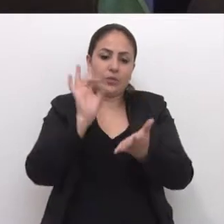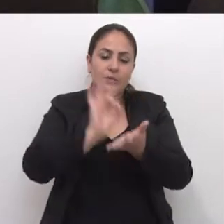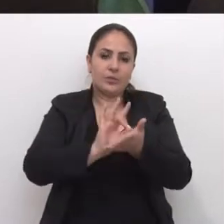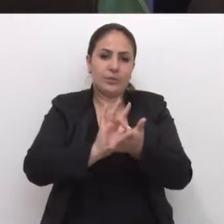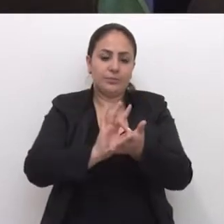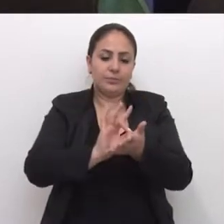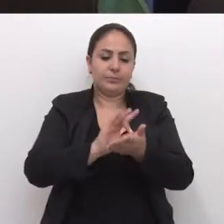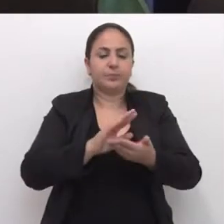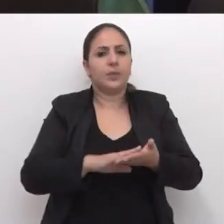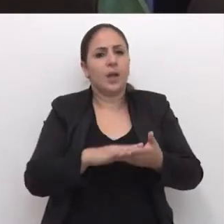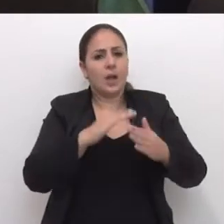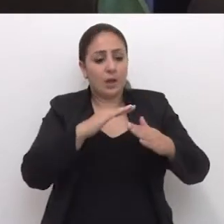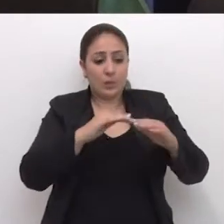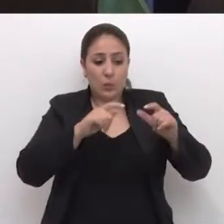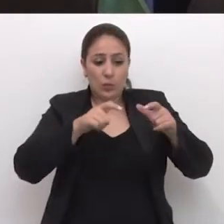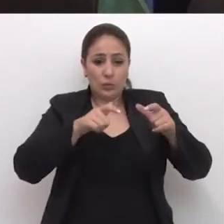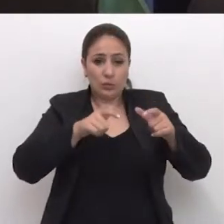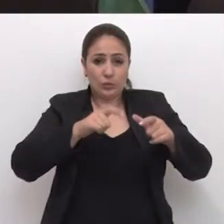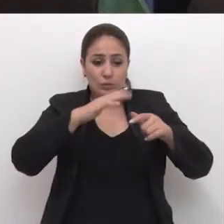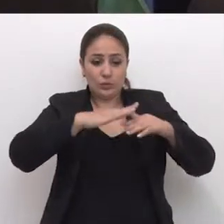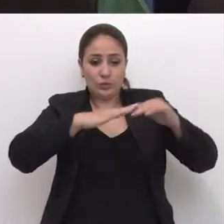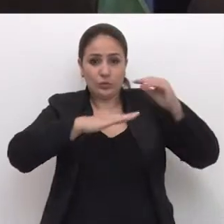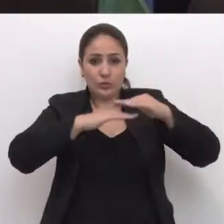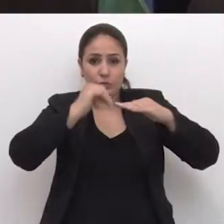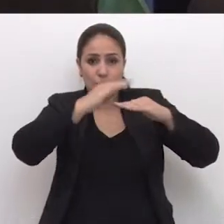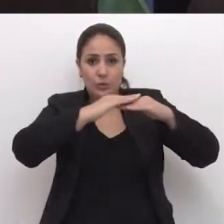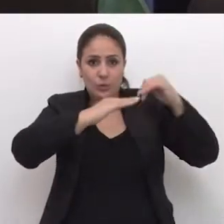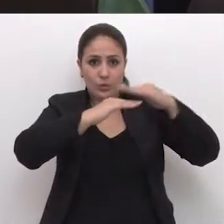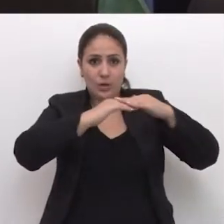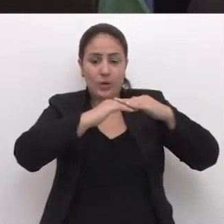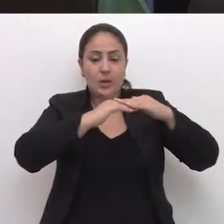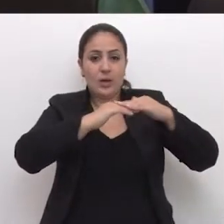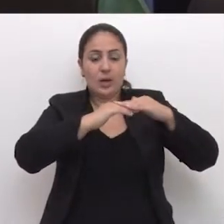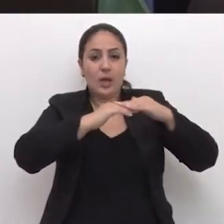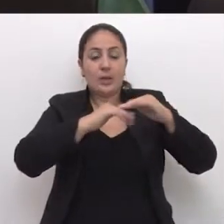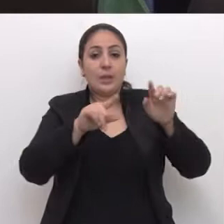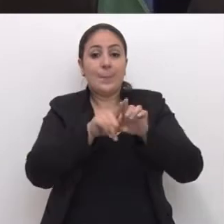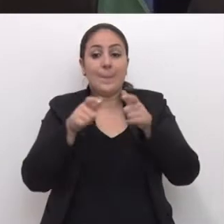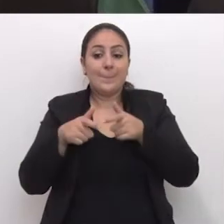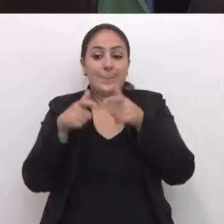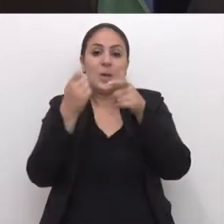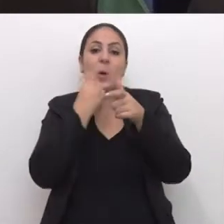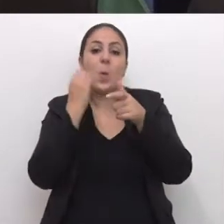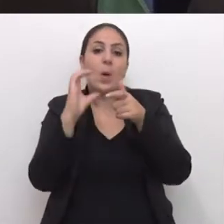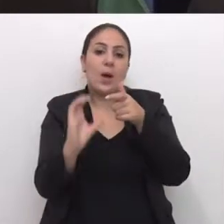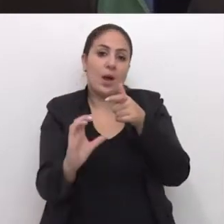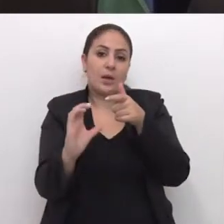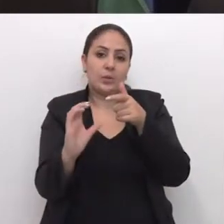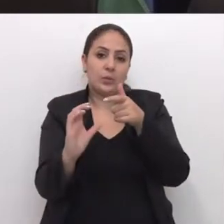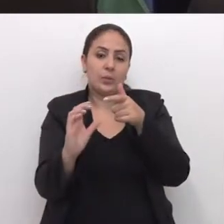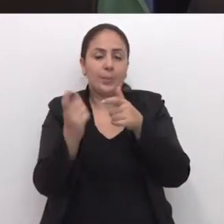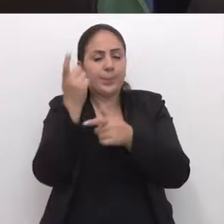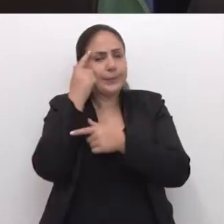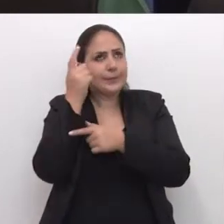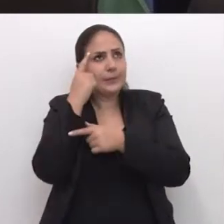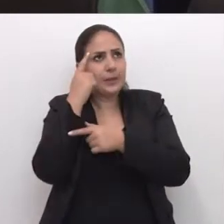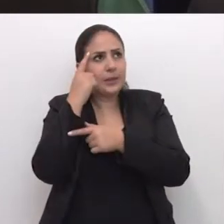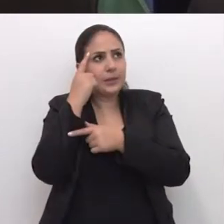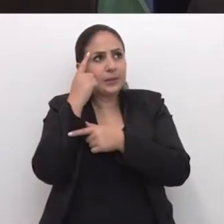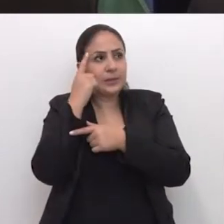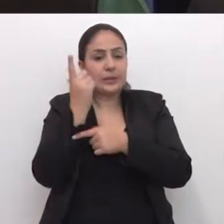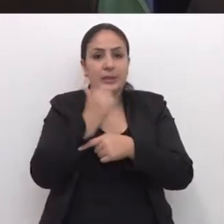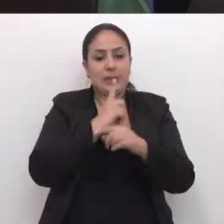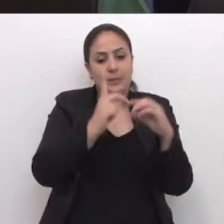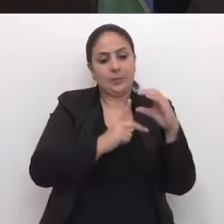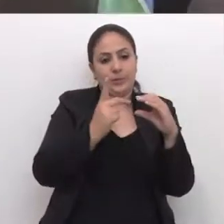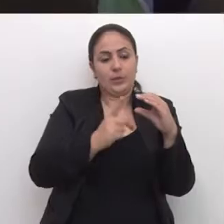características originais, tanto do tijolo à vista como dos pilares em concreto. Então o objetivo é pensar nessa unidade que há entre a